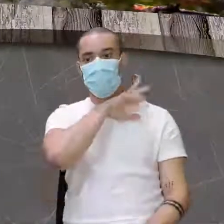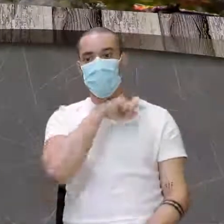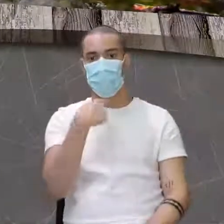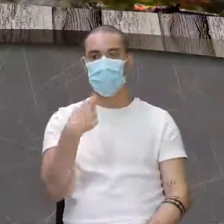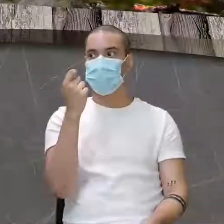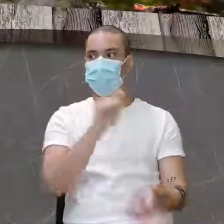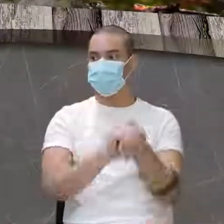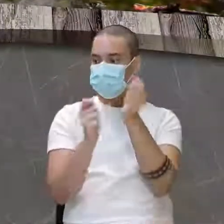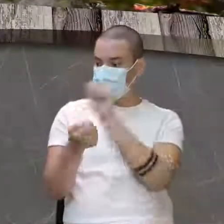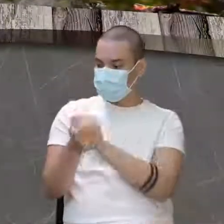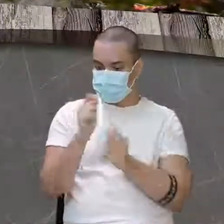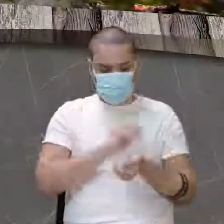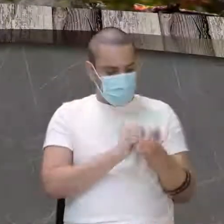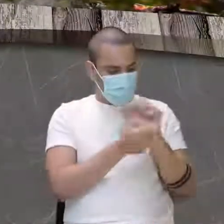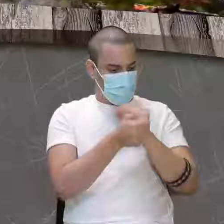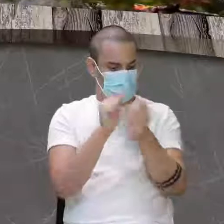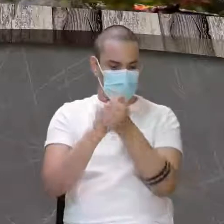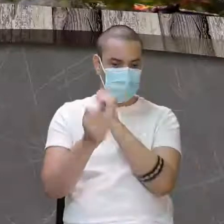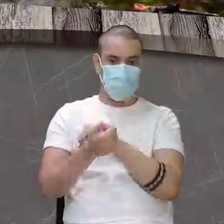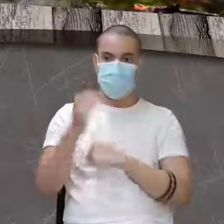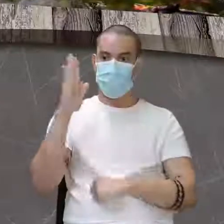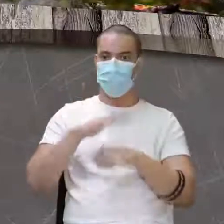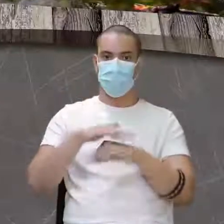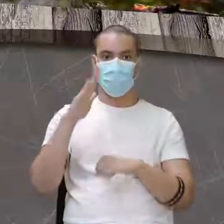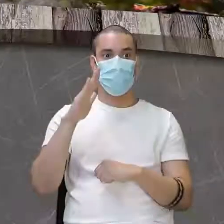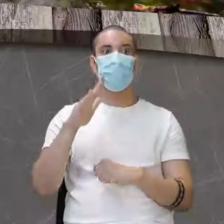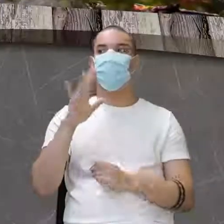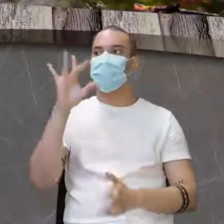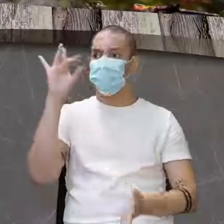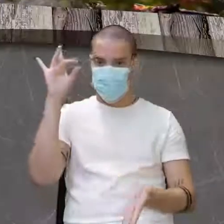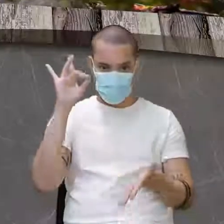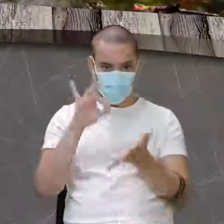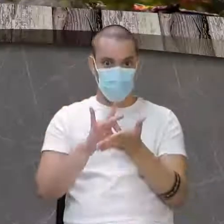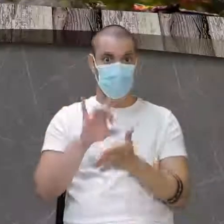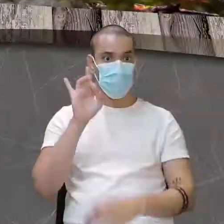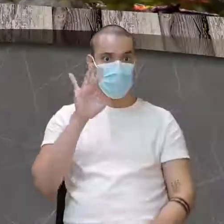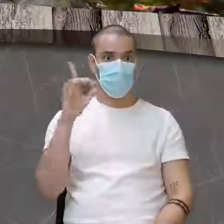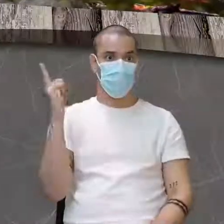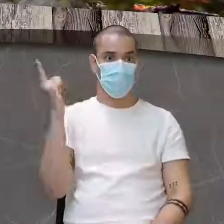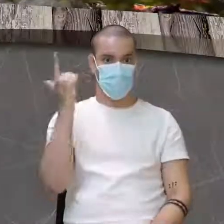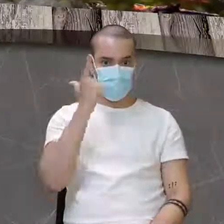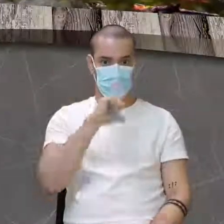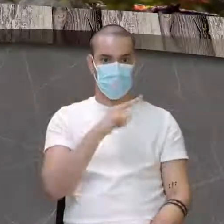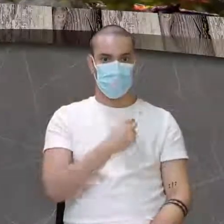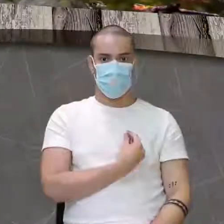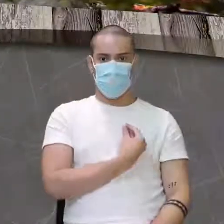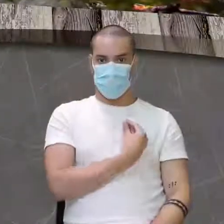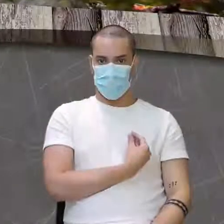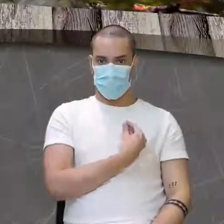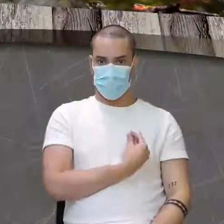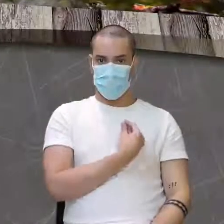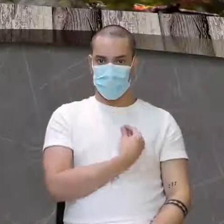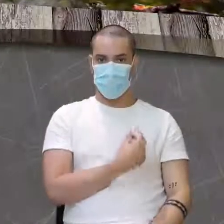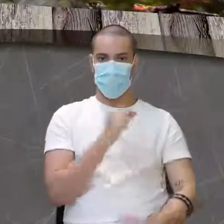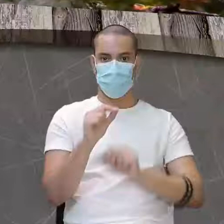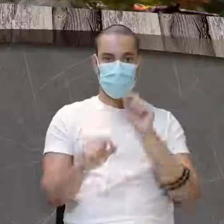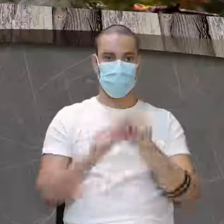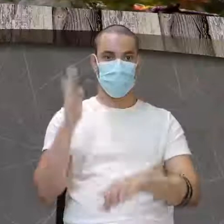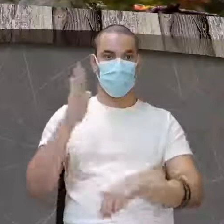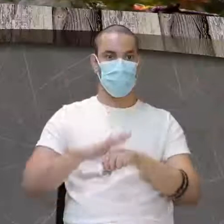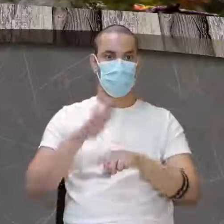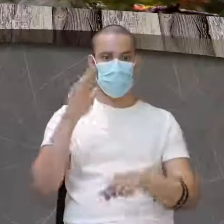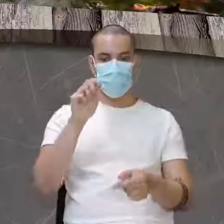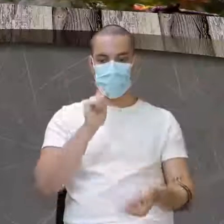se adaptando cada vez mais. E realmente só vai conseguir sobreviver aquelas